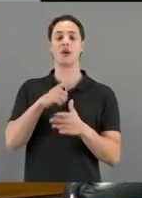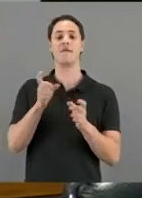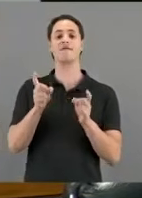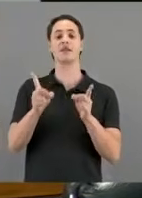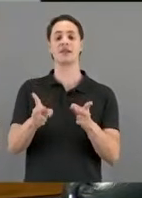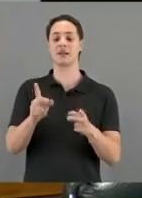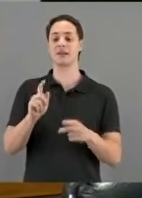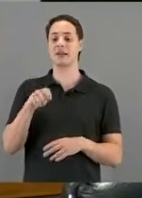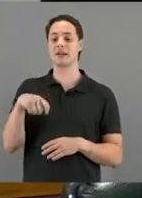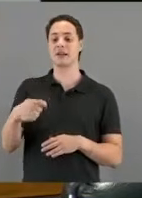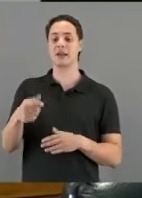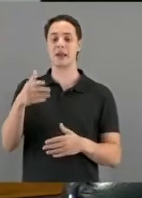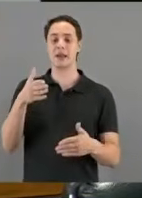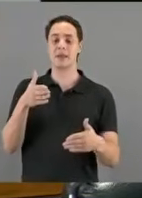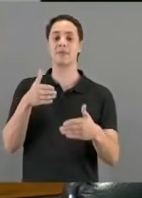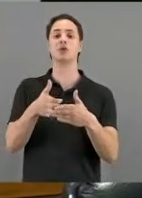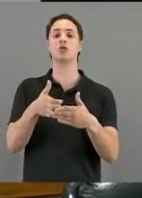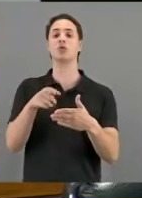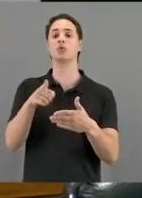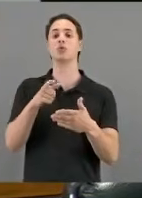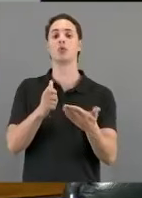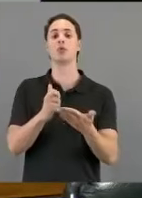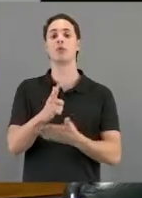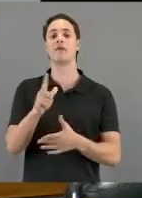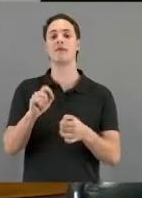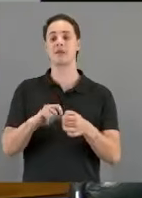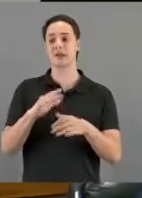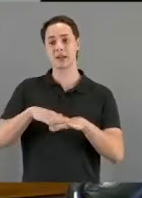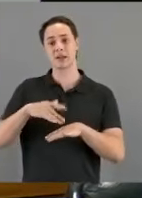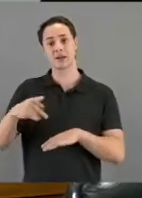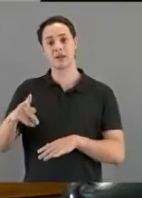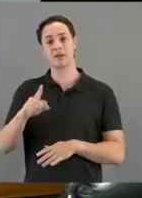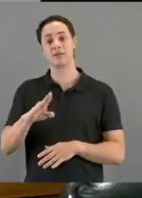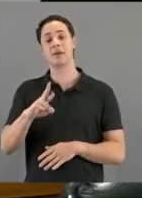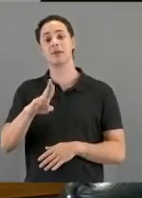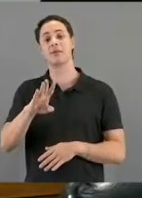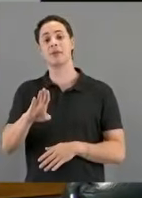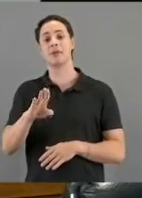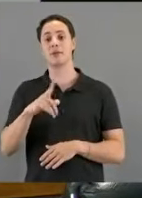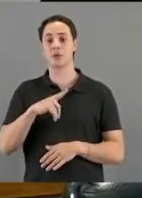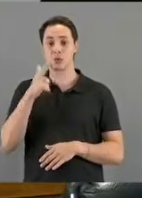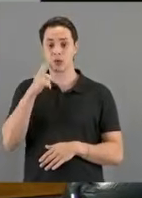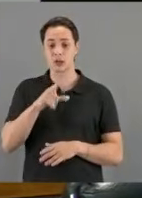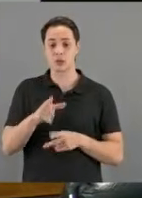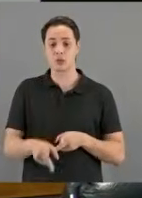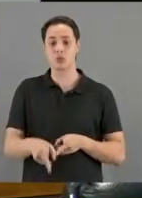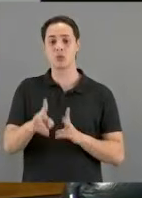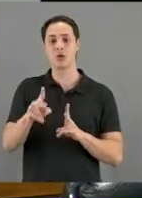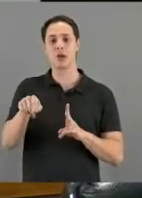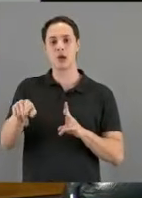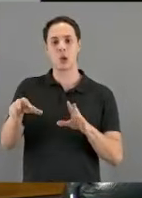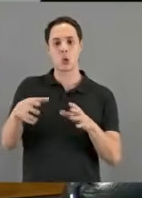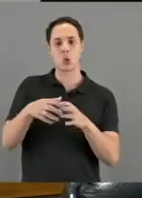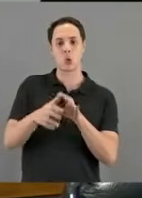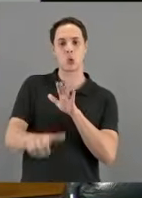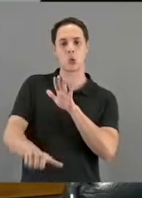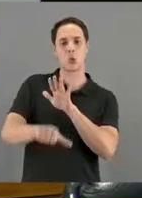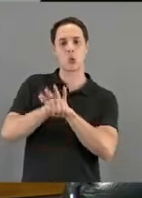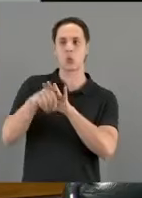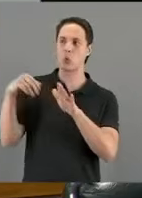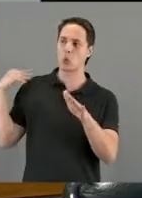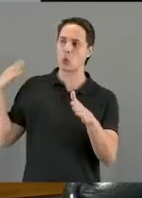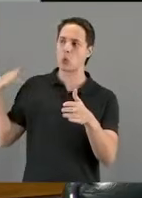Quem impediu que a compra fosse feita pelo BRB para dar sequência ao esquema criminoso que vinha